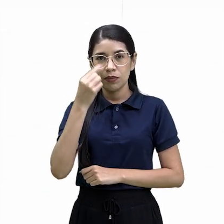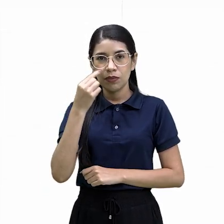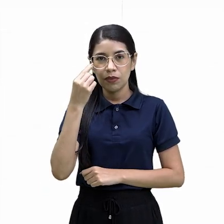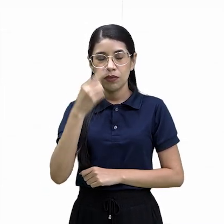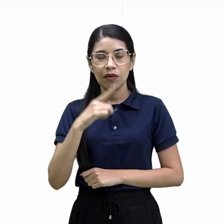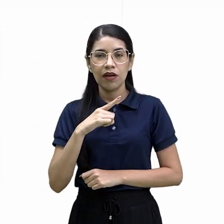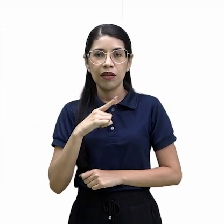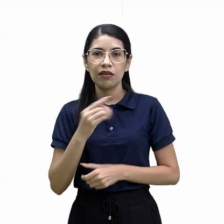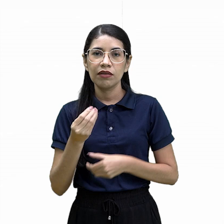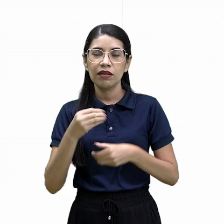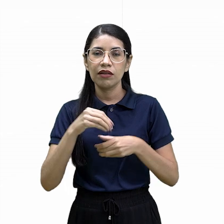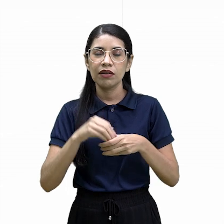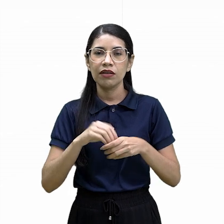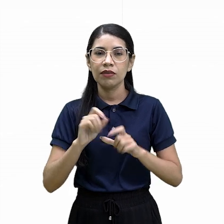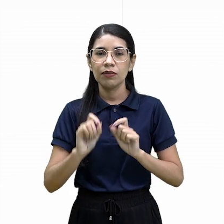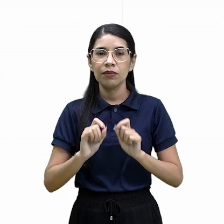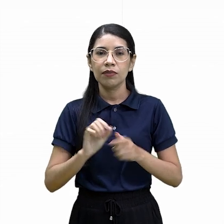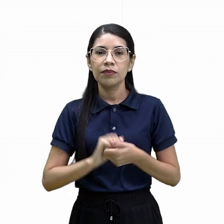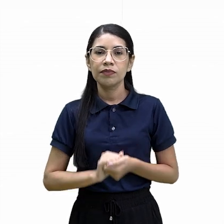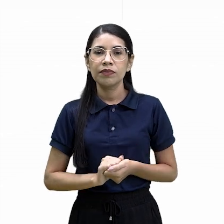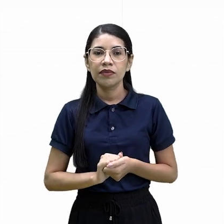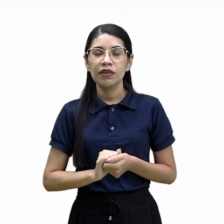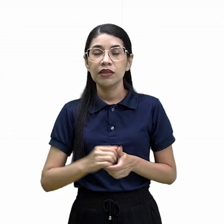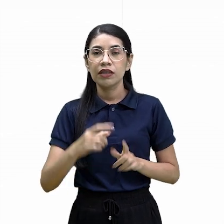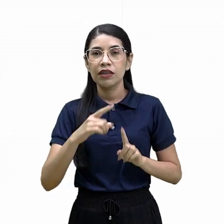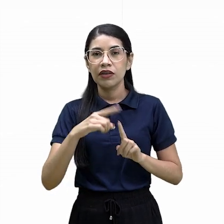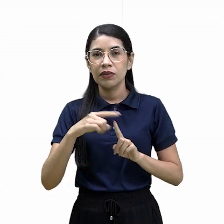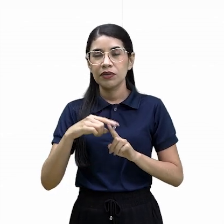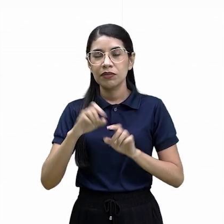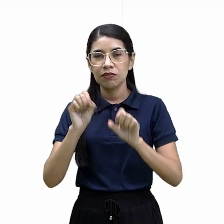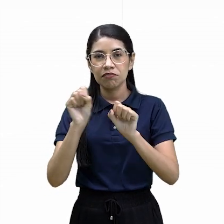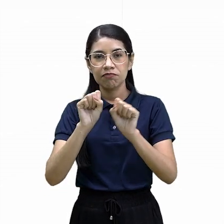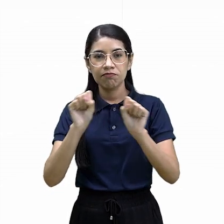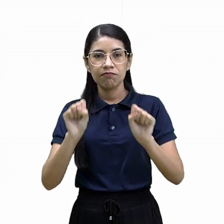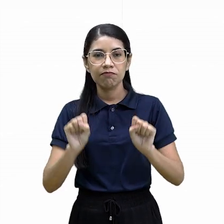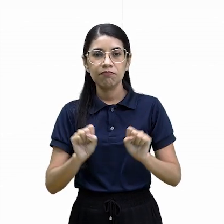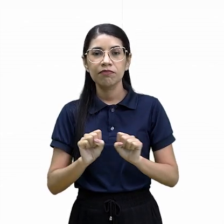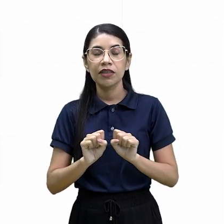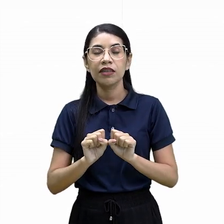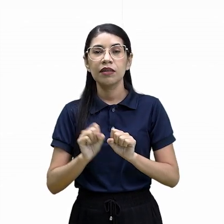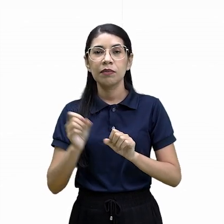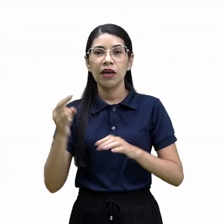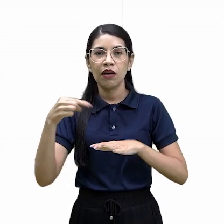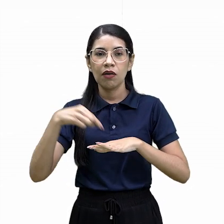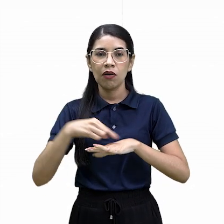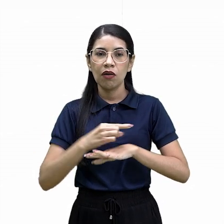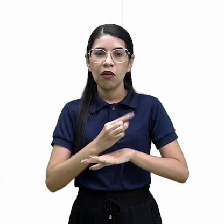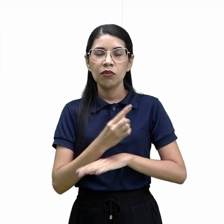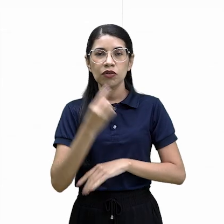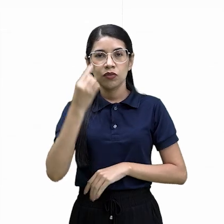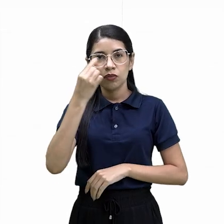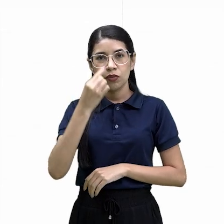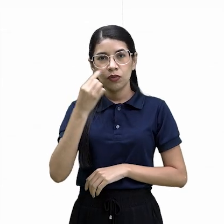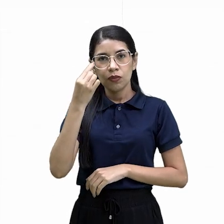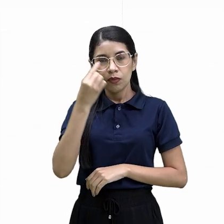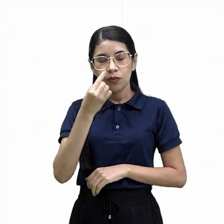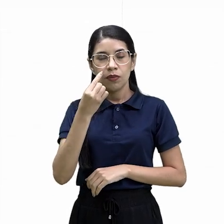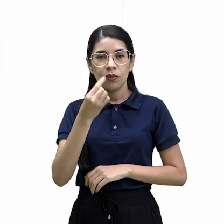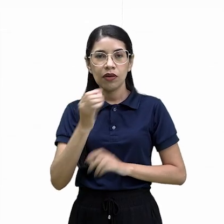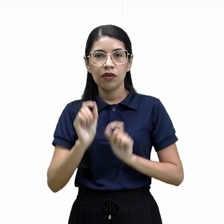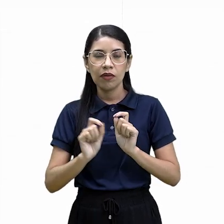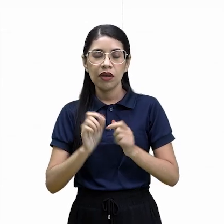o seguinte: define-se um sistema óptico como